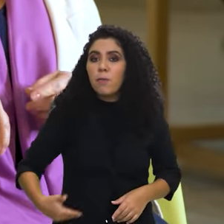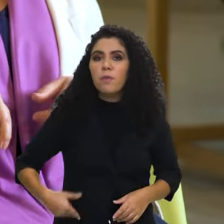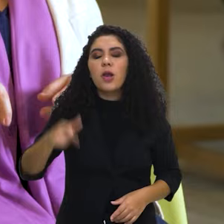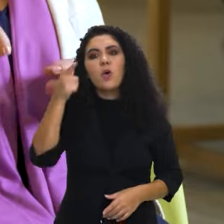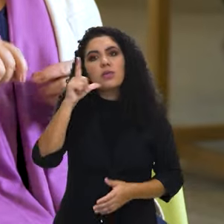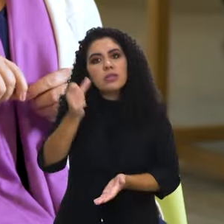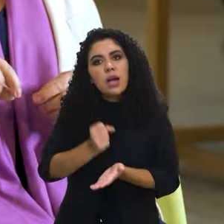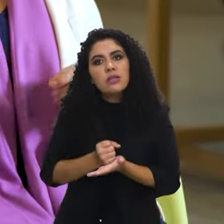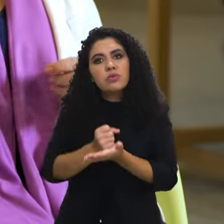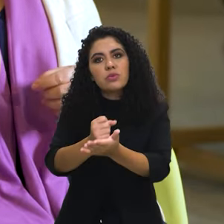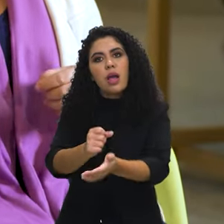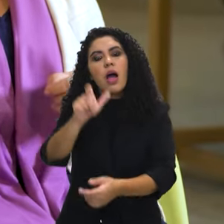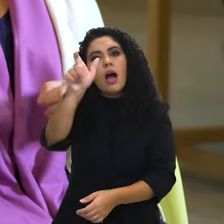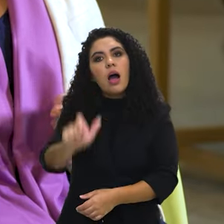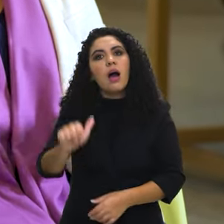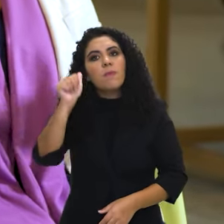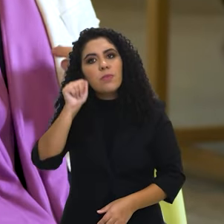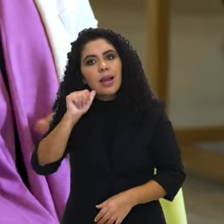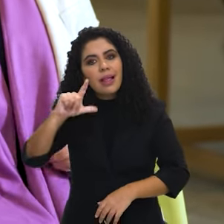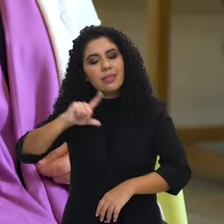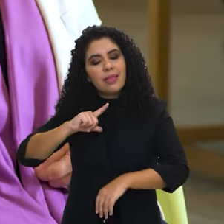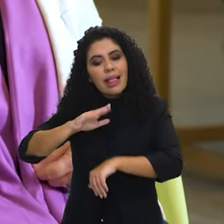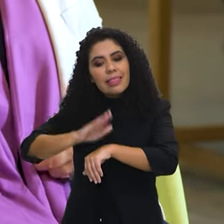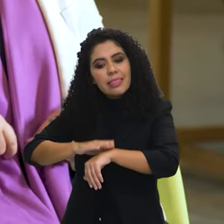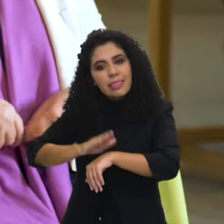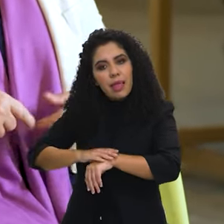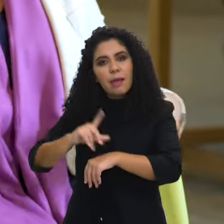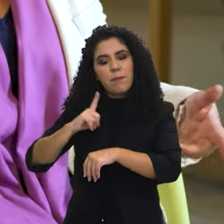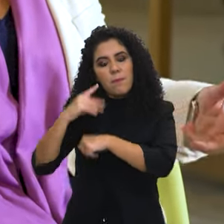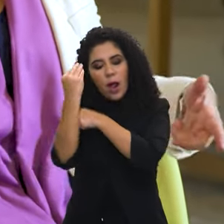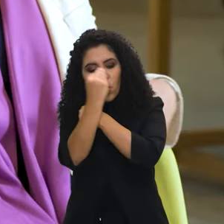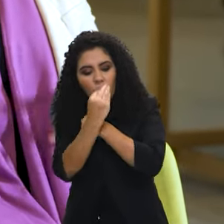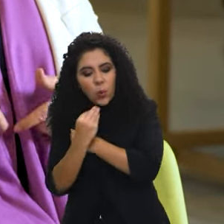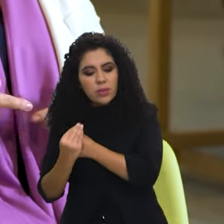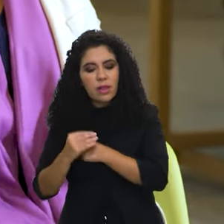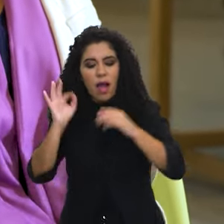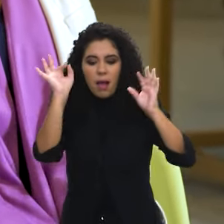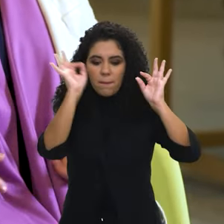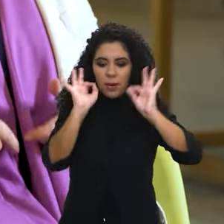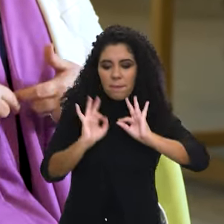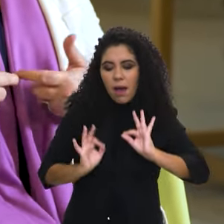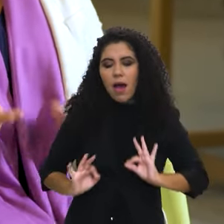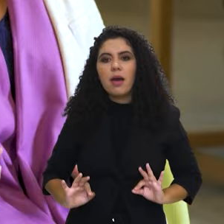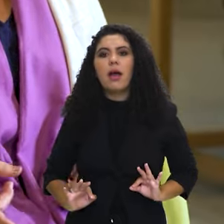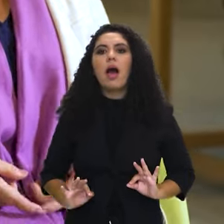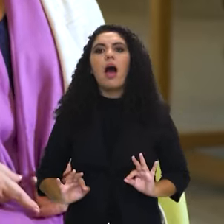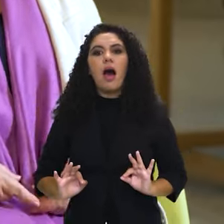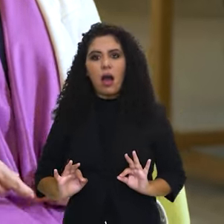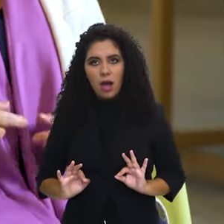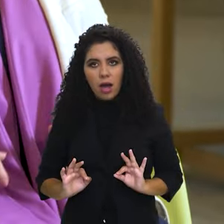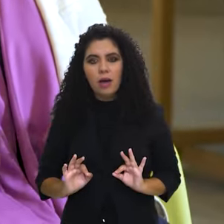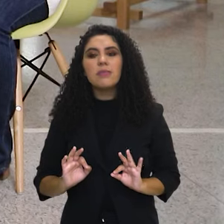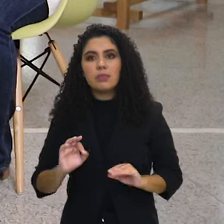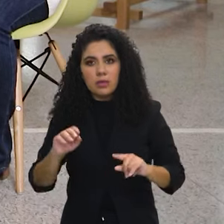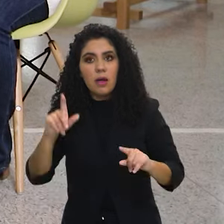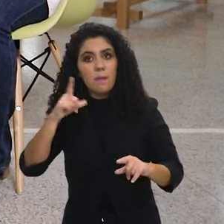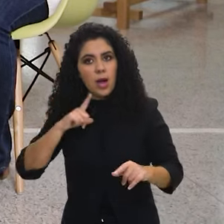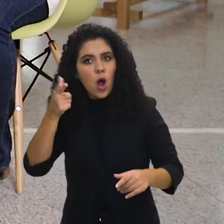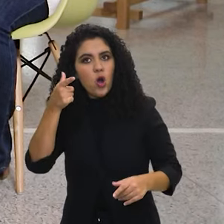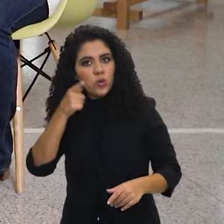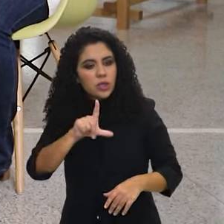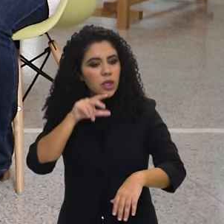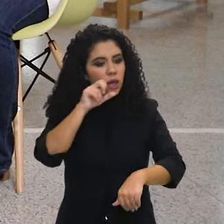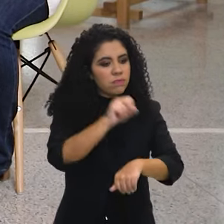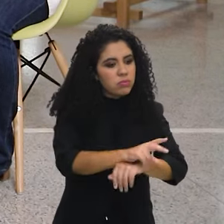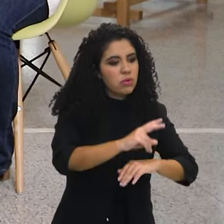ajudar a mulher a ter mais tempo para ela para se cuidar para se preparar para estudar para ter ascensão